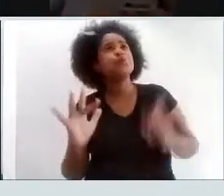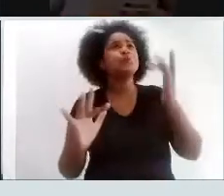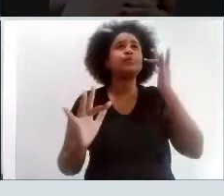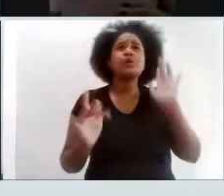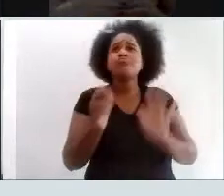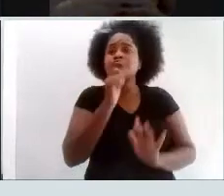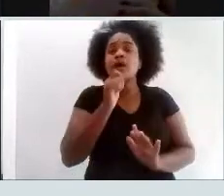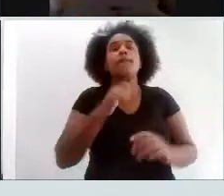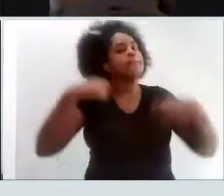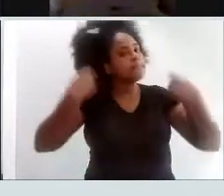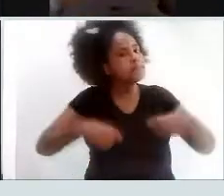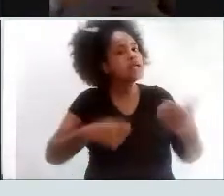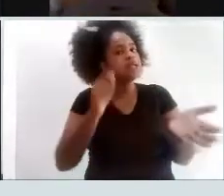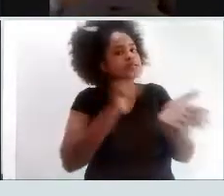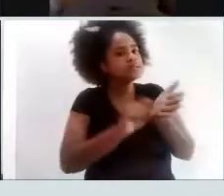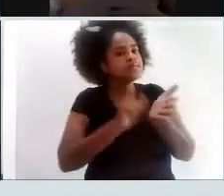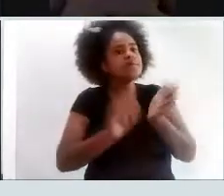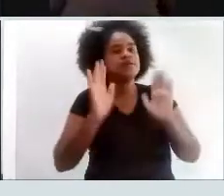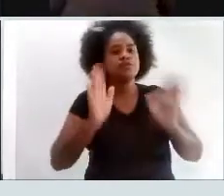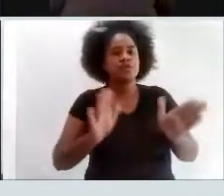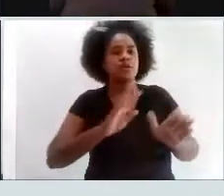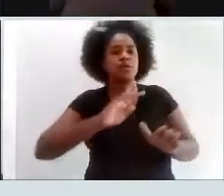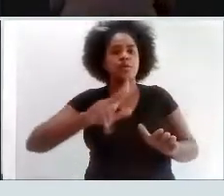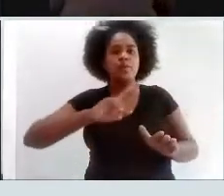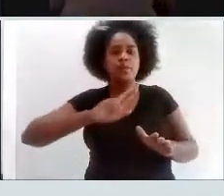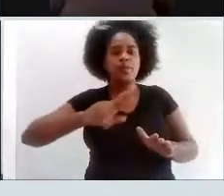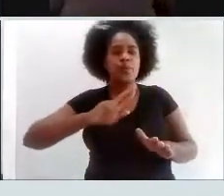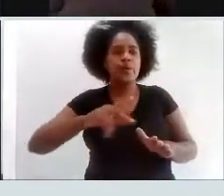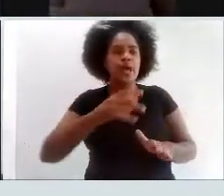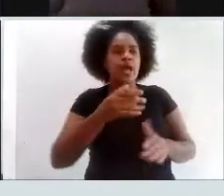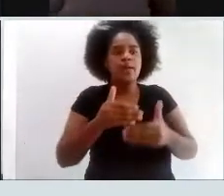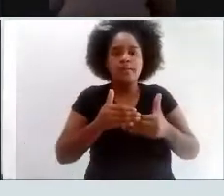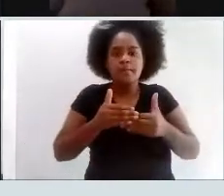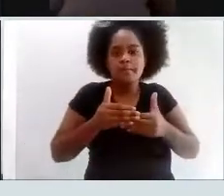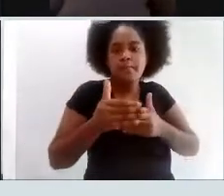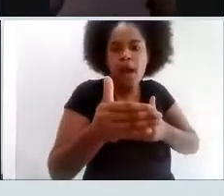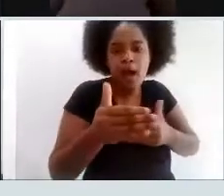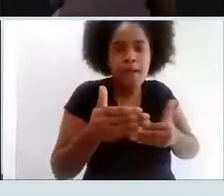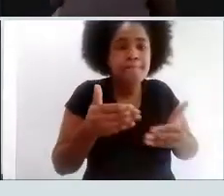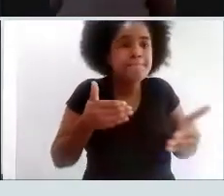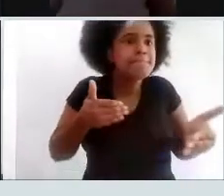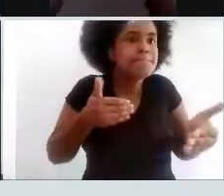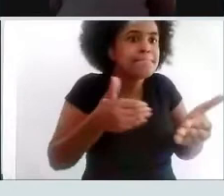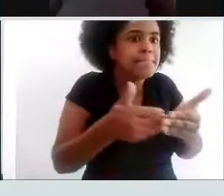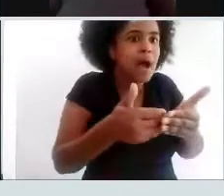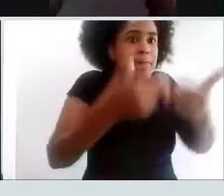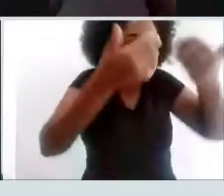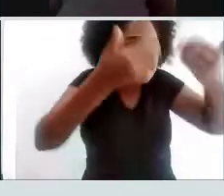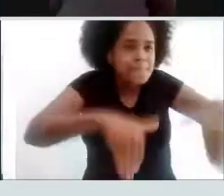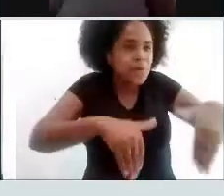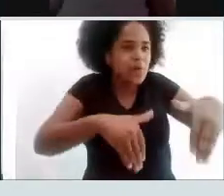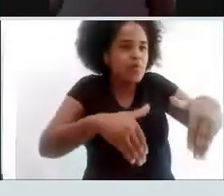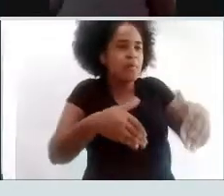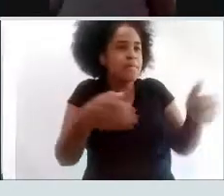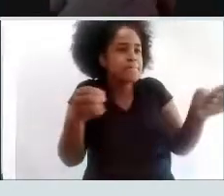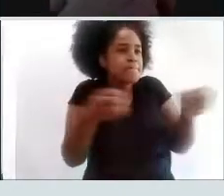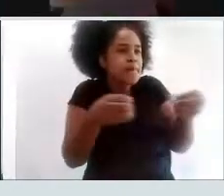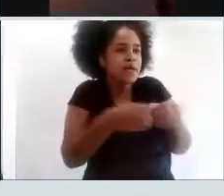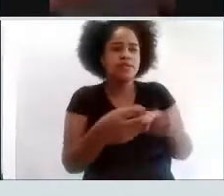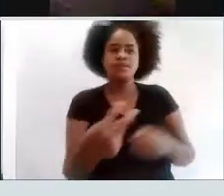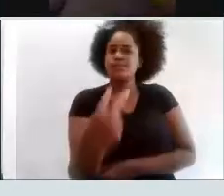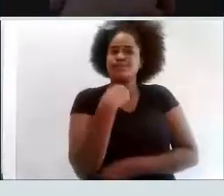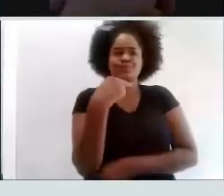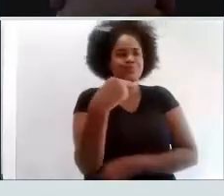longo do ano. Vocês não podem começar a trabalhar isso apenas, sei lá, em junho, julho. Não, a gente começa a trabalhar de agora